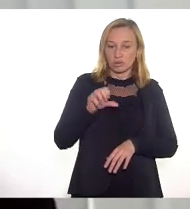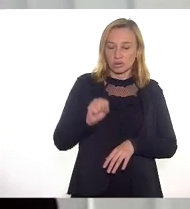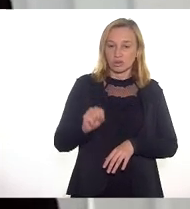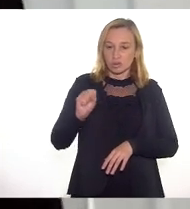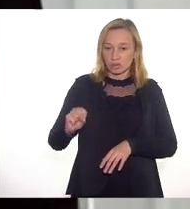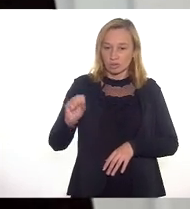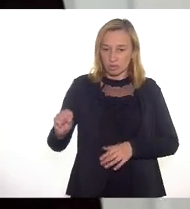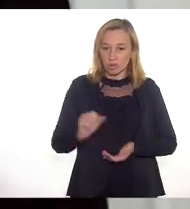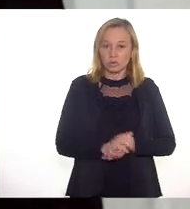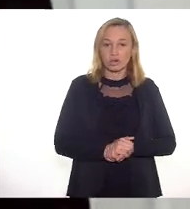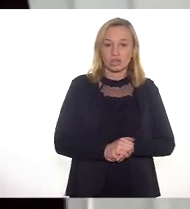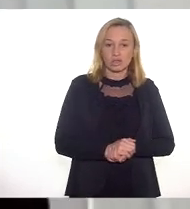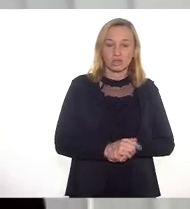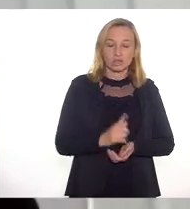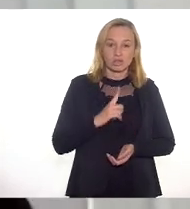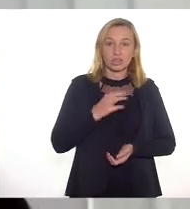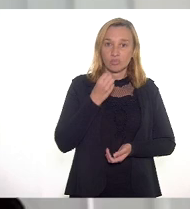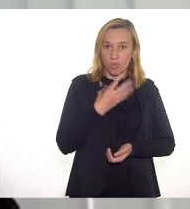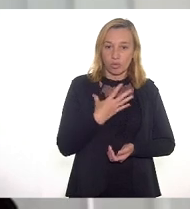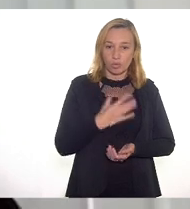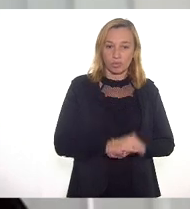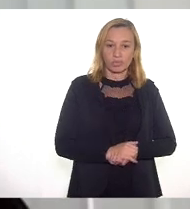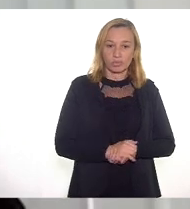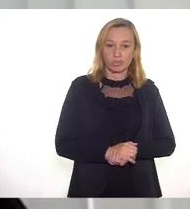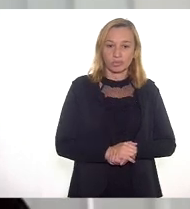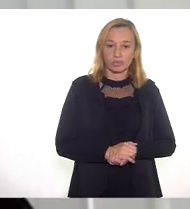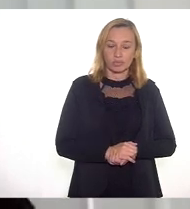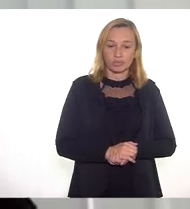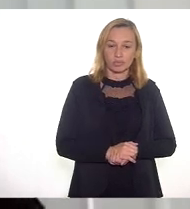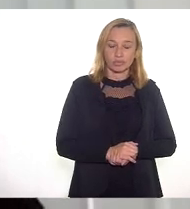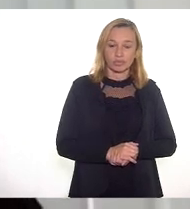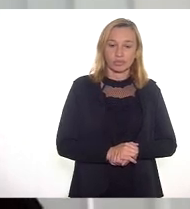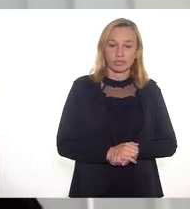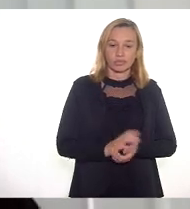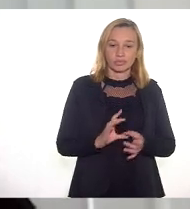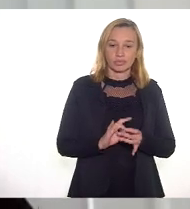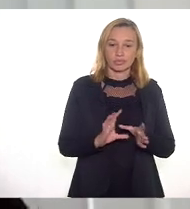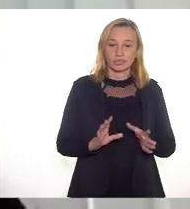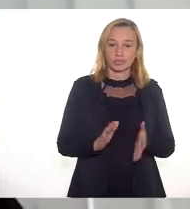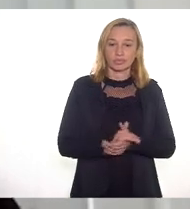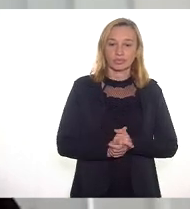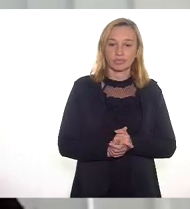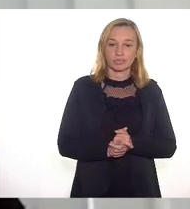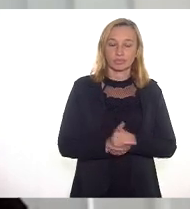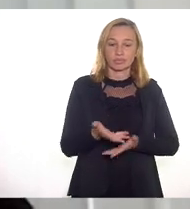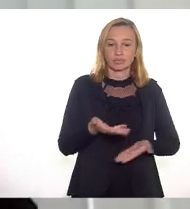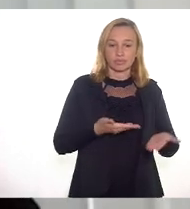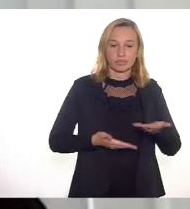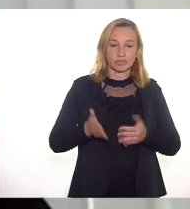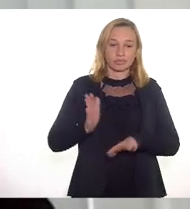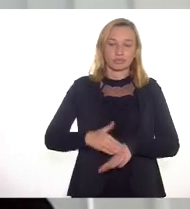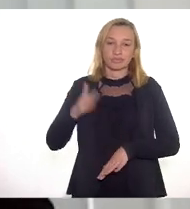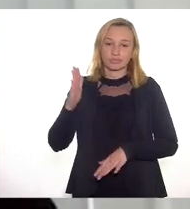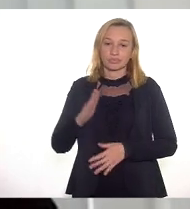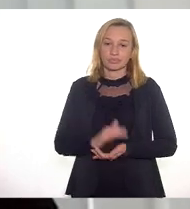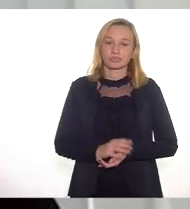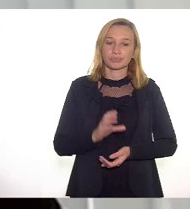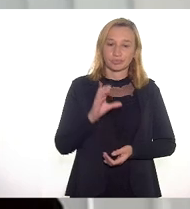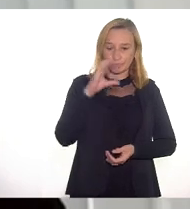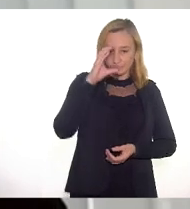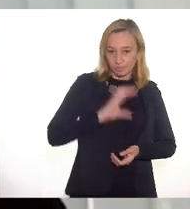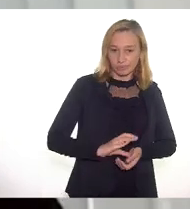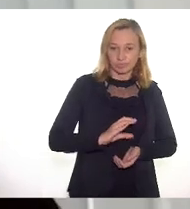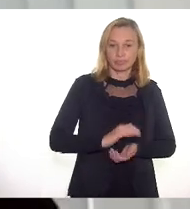de 1988, nossa Constituição de 88, tem de bom, é ter promovido essa maior participação dos